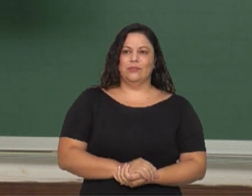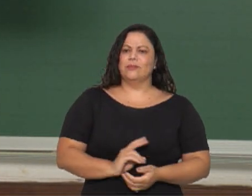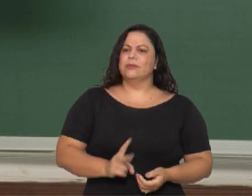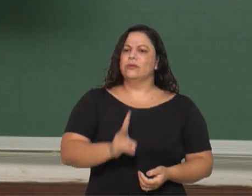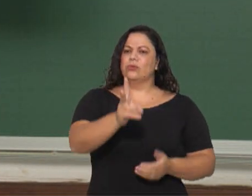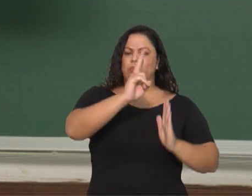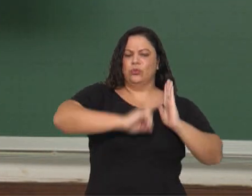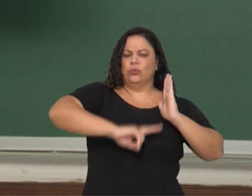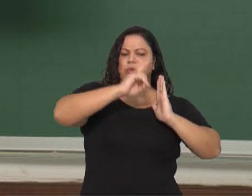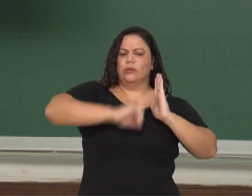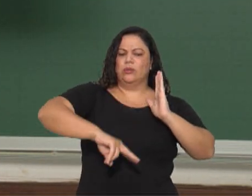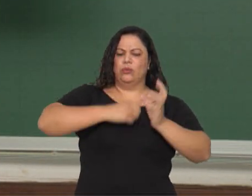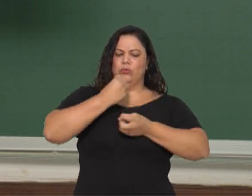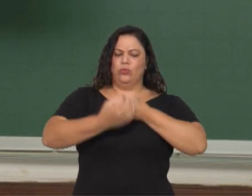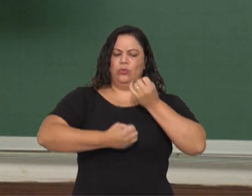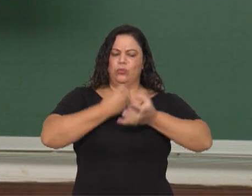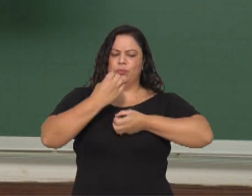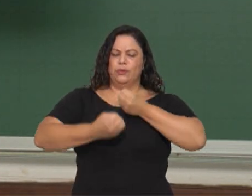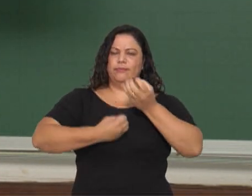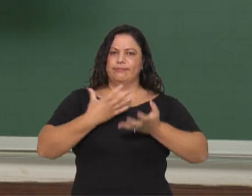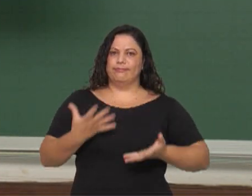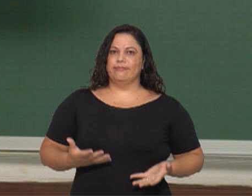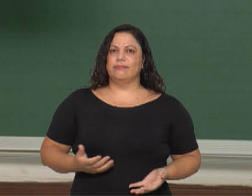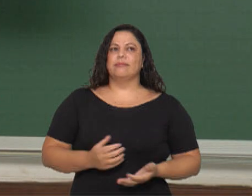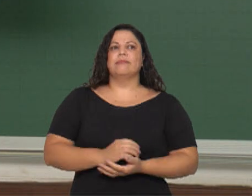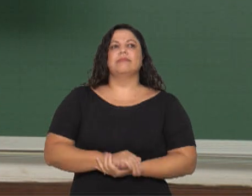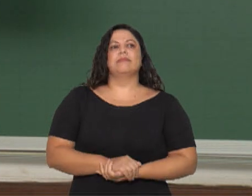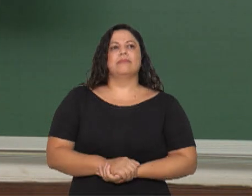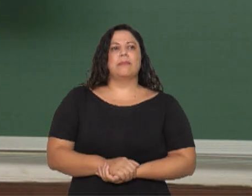do poema Instantes. Correria mais